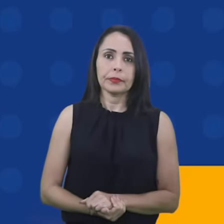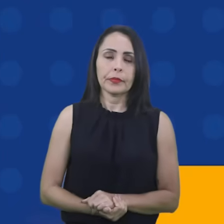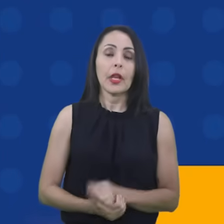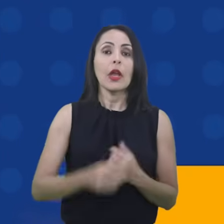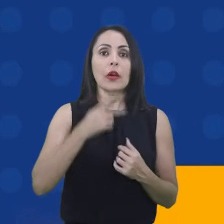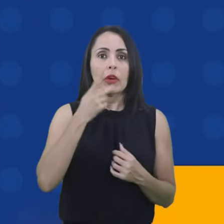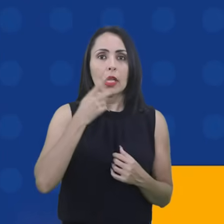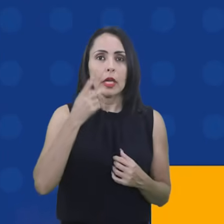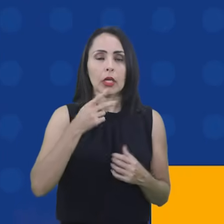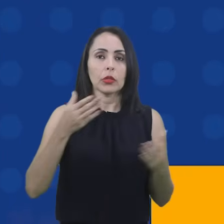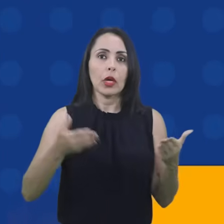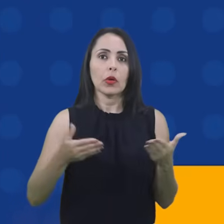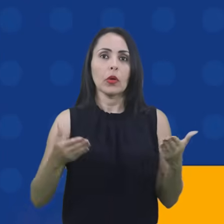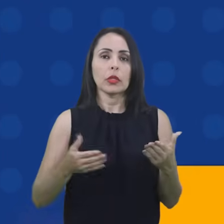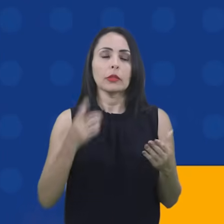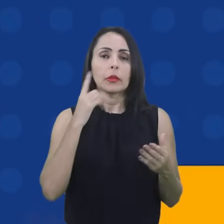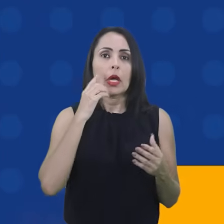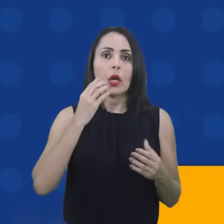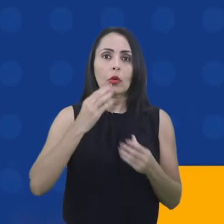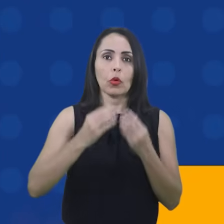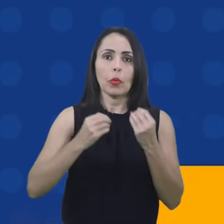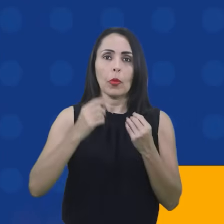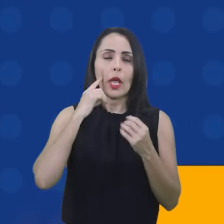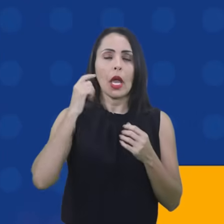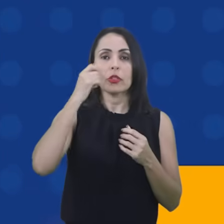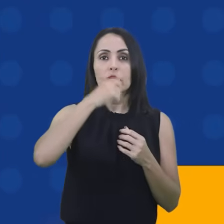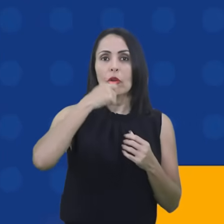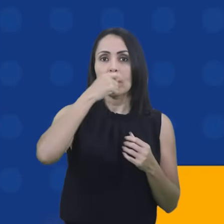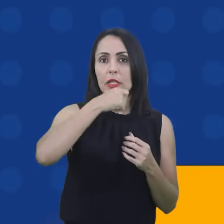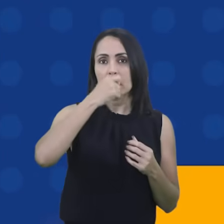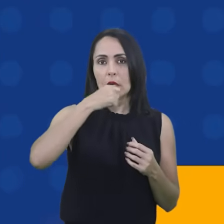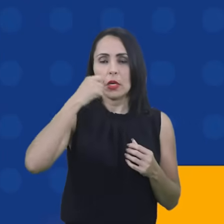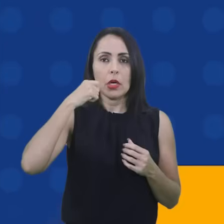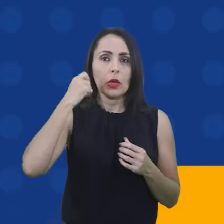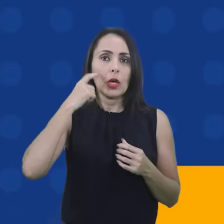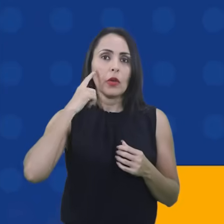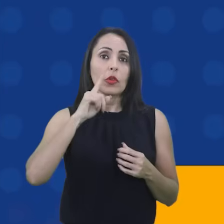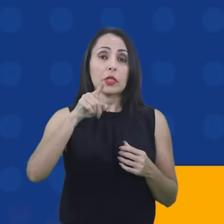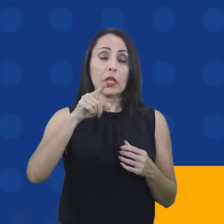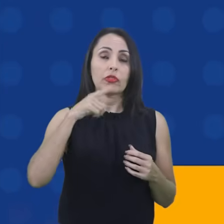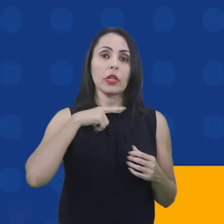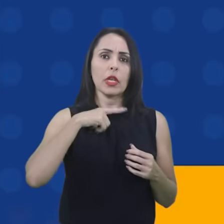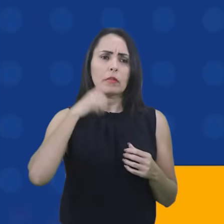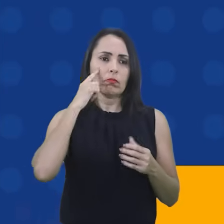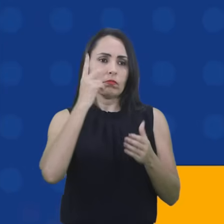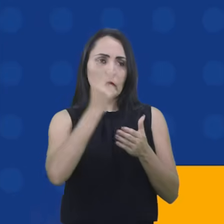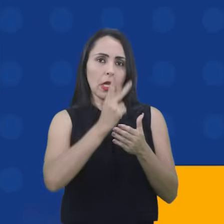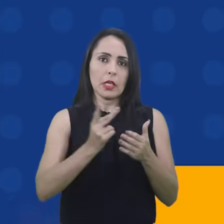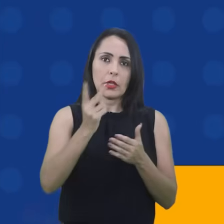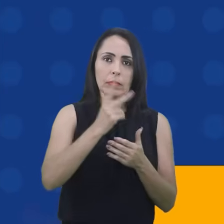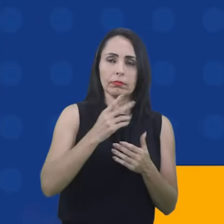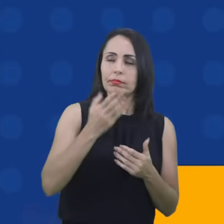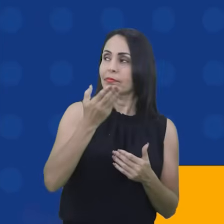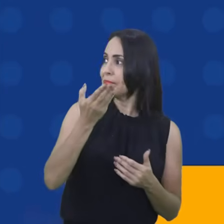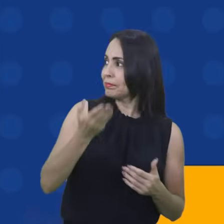Bem, falando agora um pouquinho sobre, né, a escovação dos dentes, né, vocês têm aí uma imagem, né, ilustrando bem, né, a posição